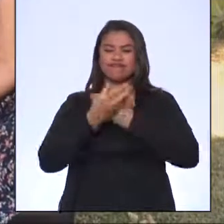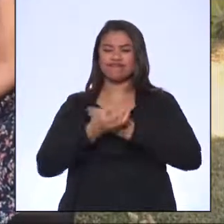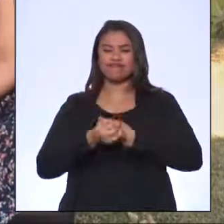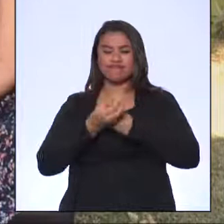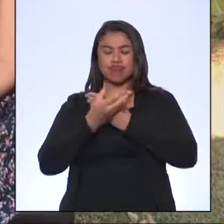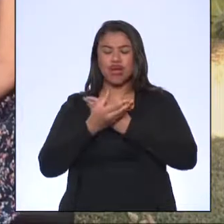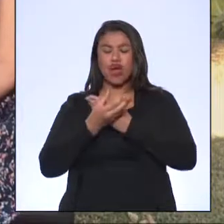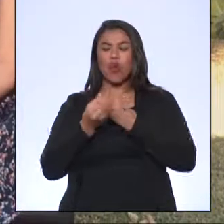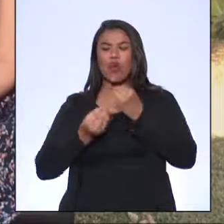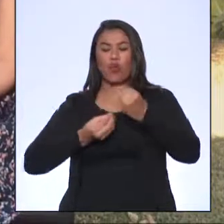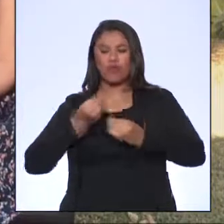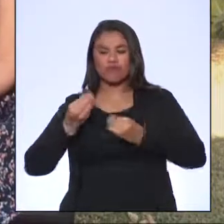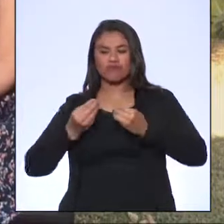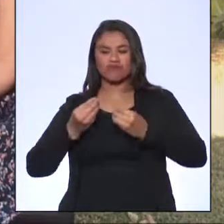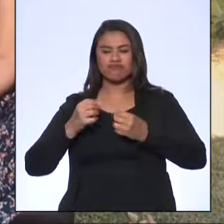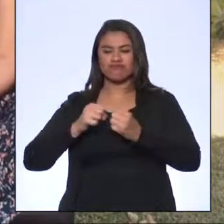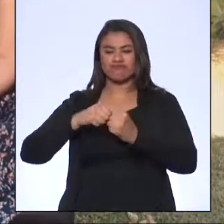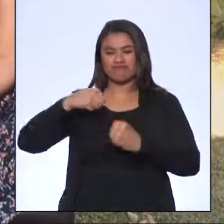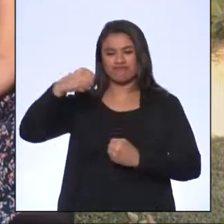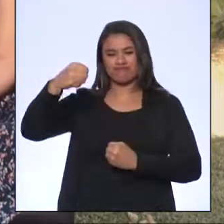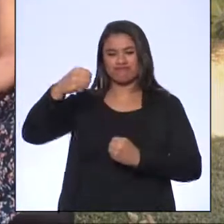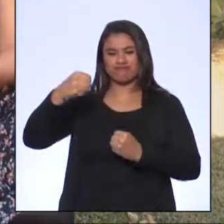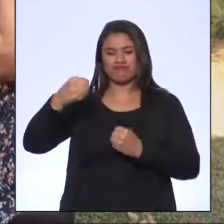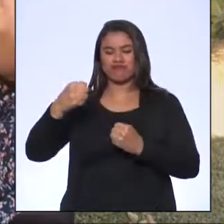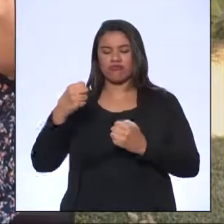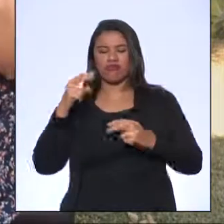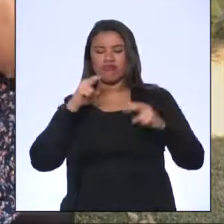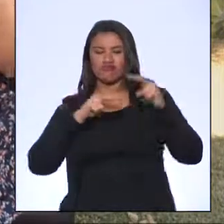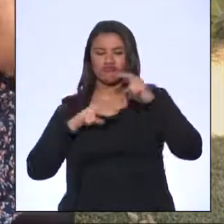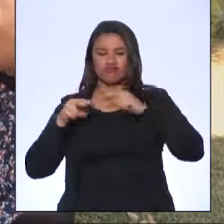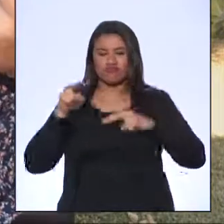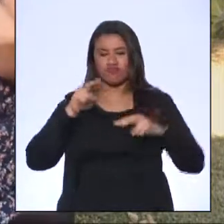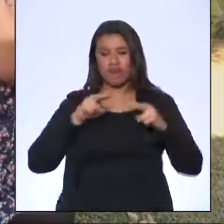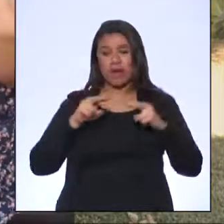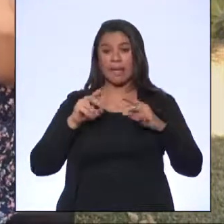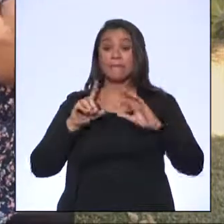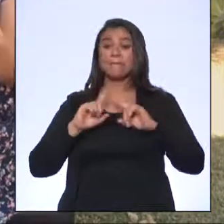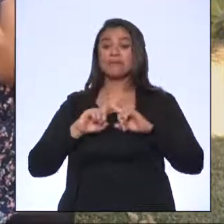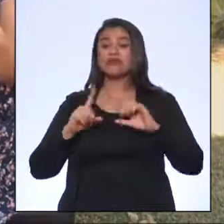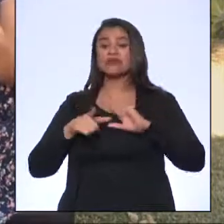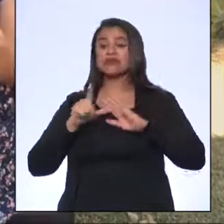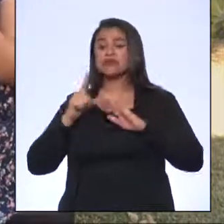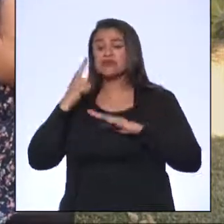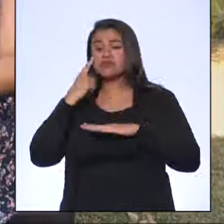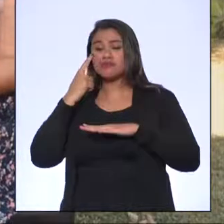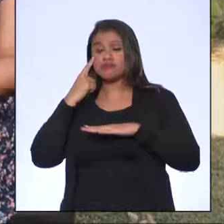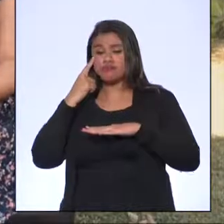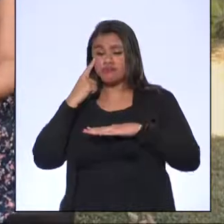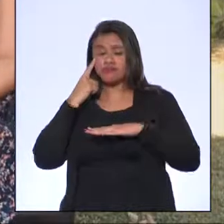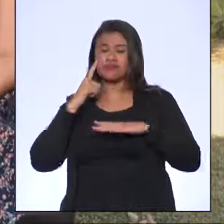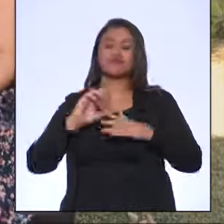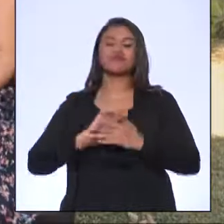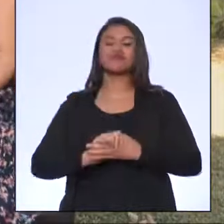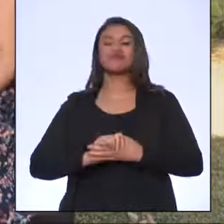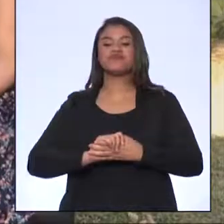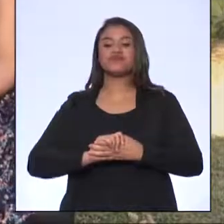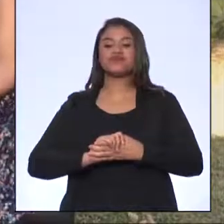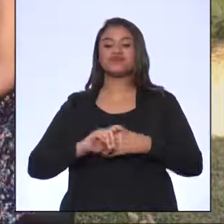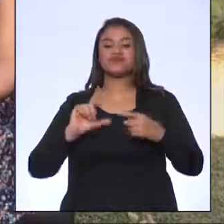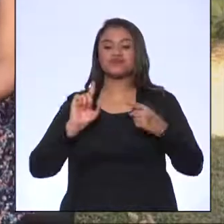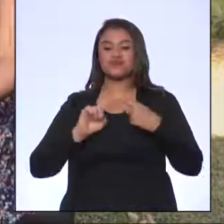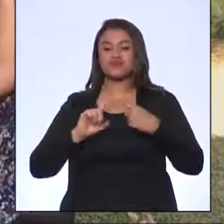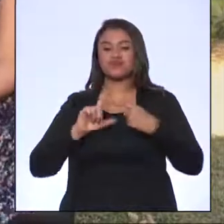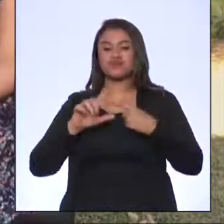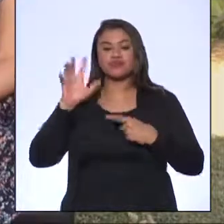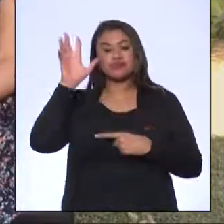da leitura de mapas. Por isso, vale a pena a gente antes retomar algumas coisas. A primeira delas é o fato de que